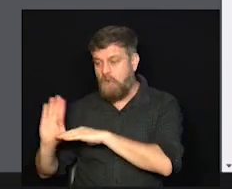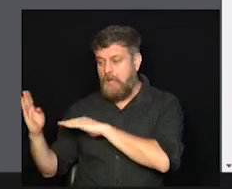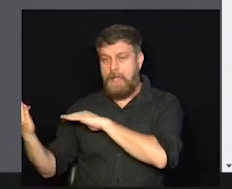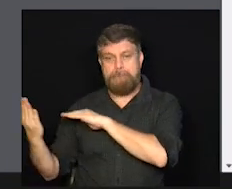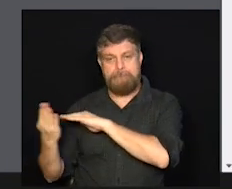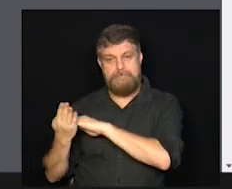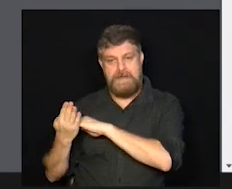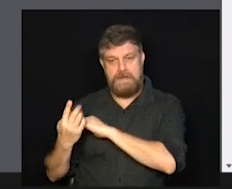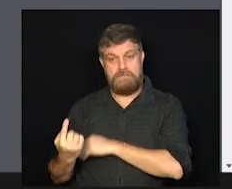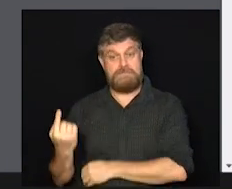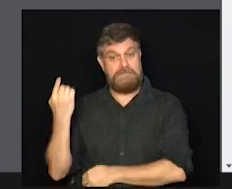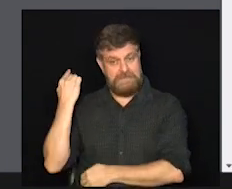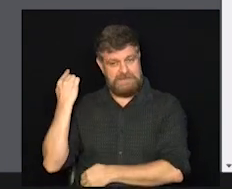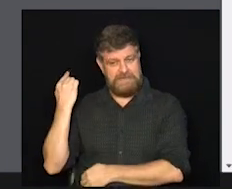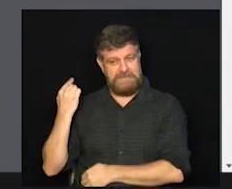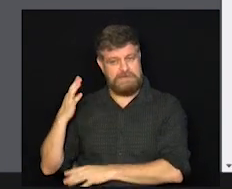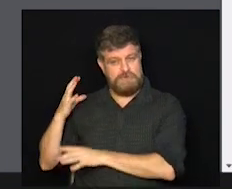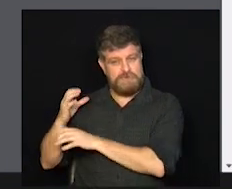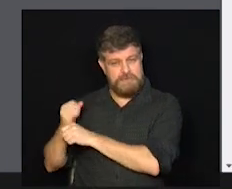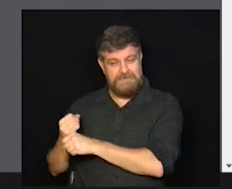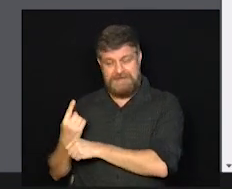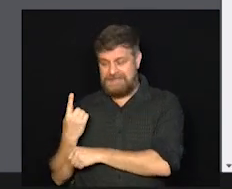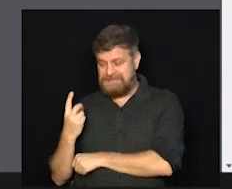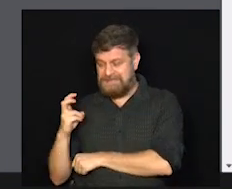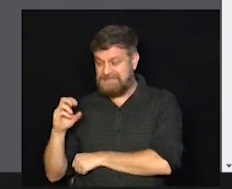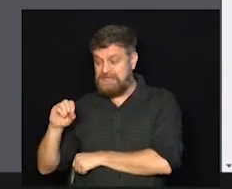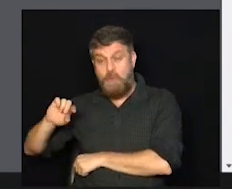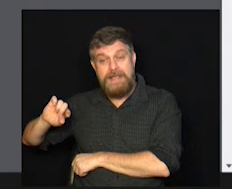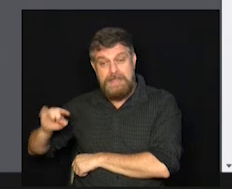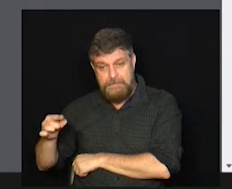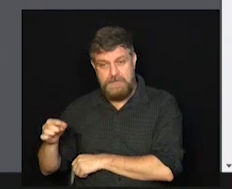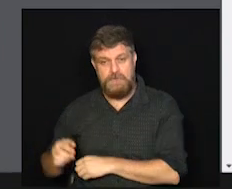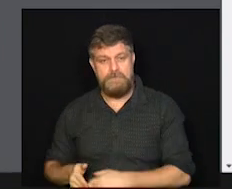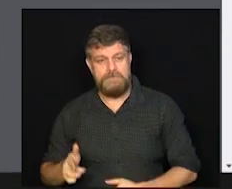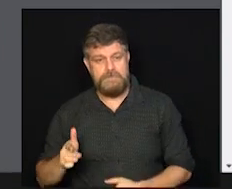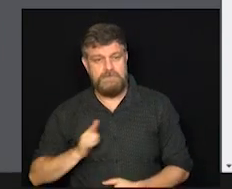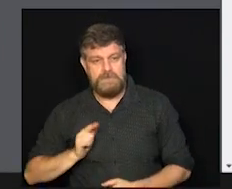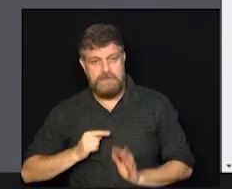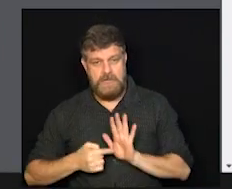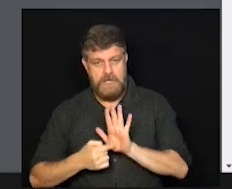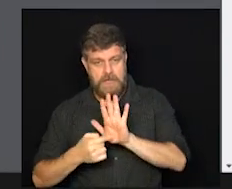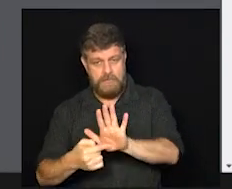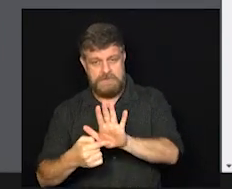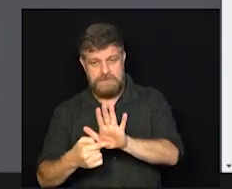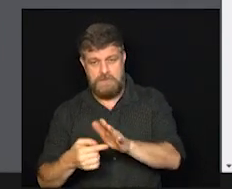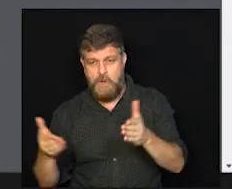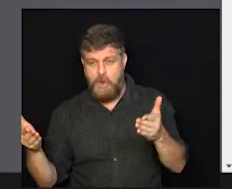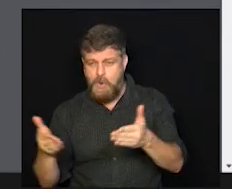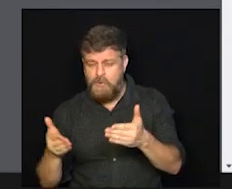número. Aqui, a grande marca que ele coloca e que é apresentada nos relatos é